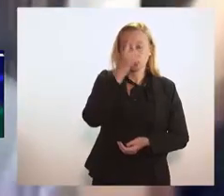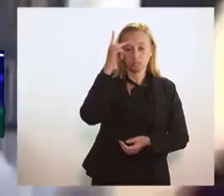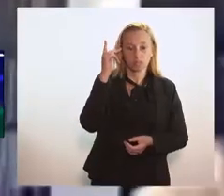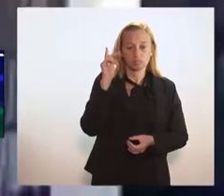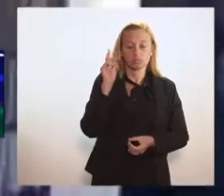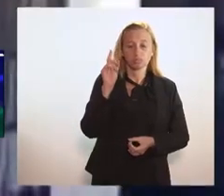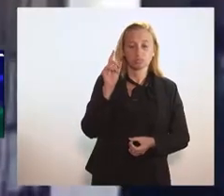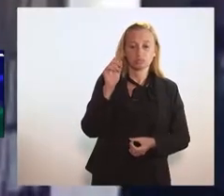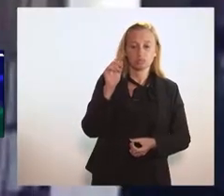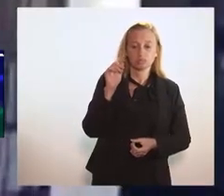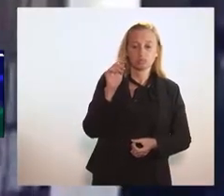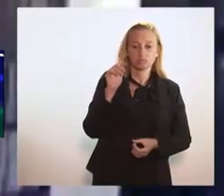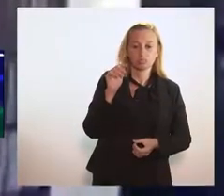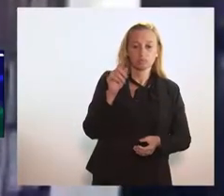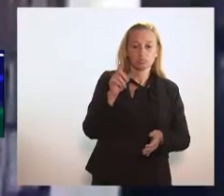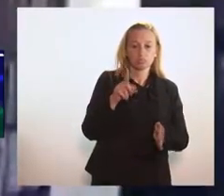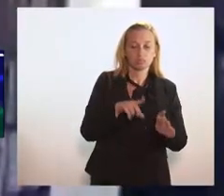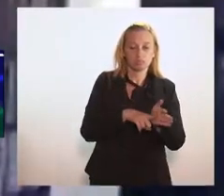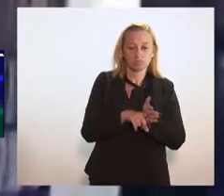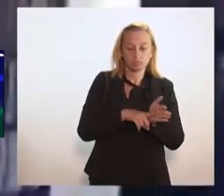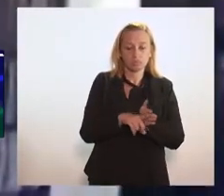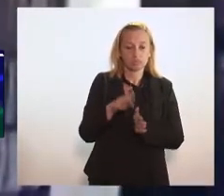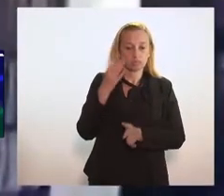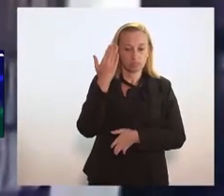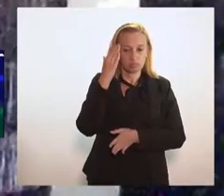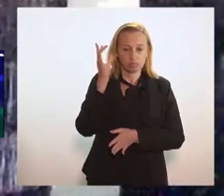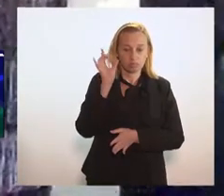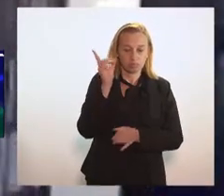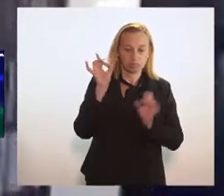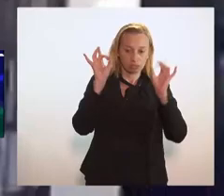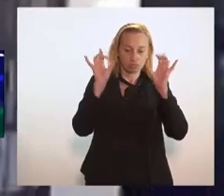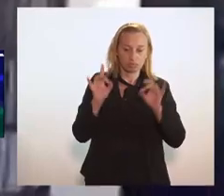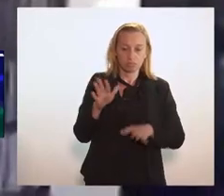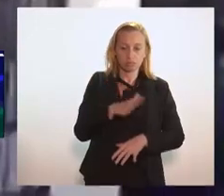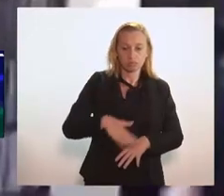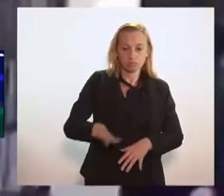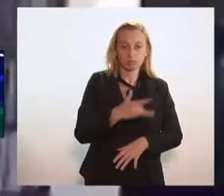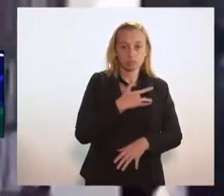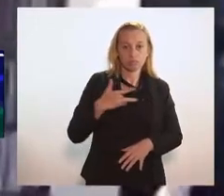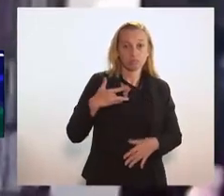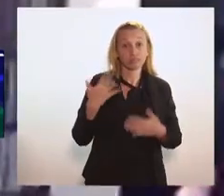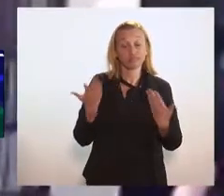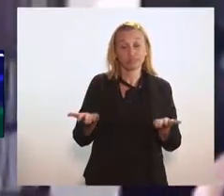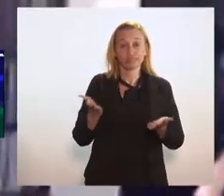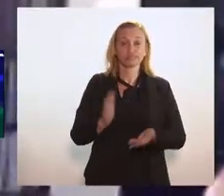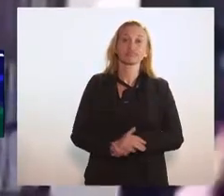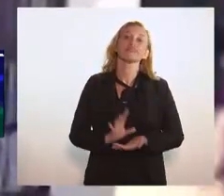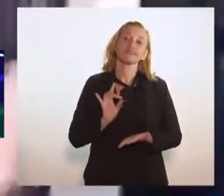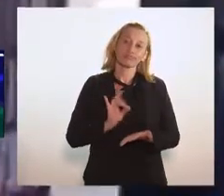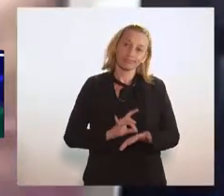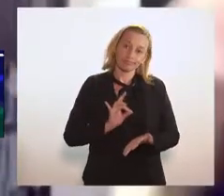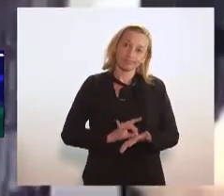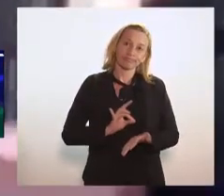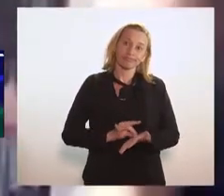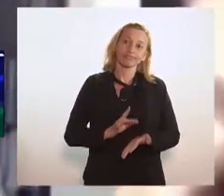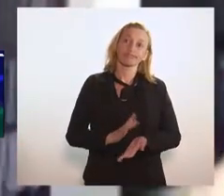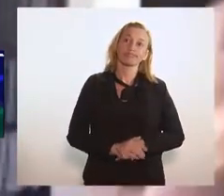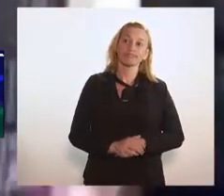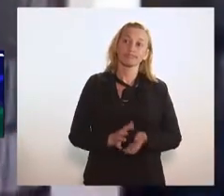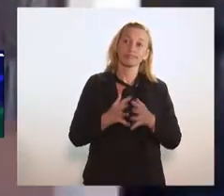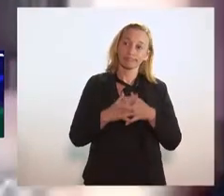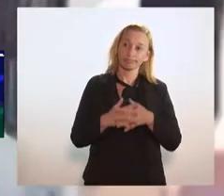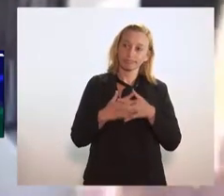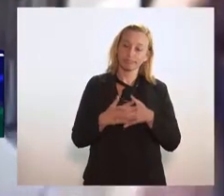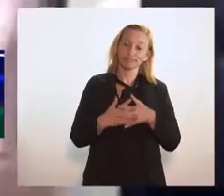especialistas e pessoal da área da saúde. Quer dizer, então, realmente, é